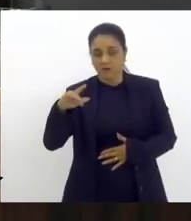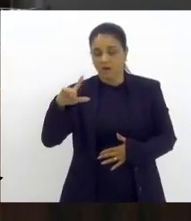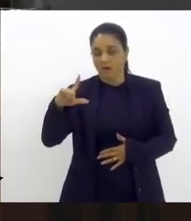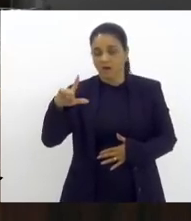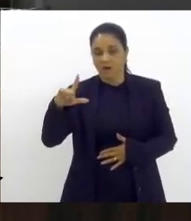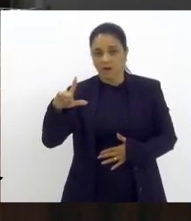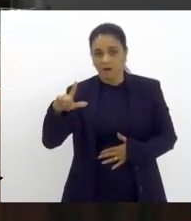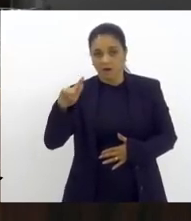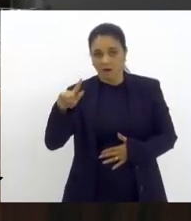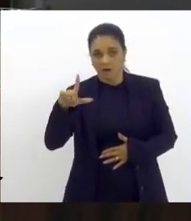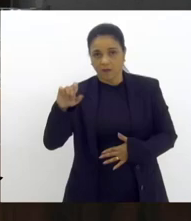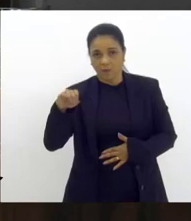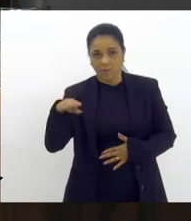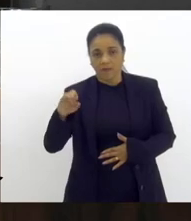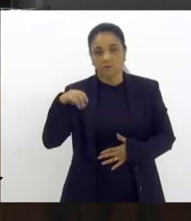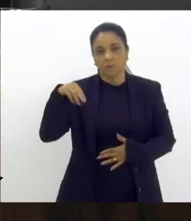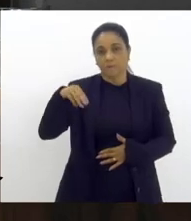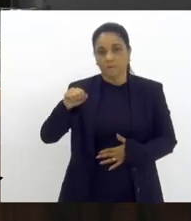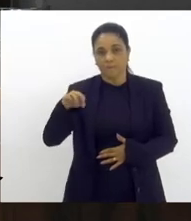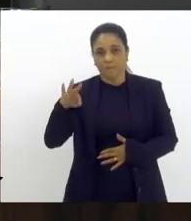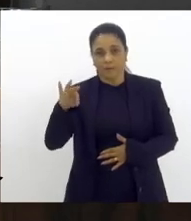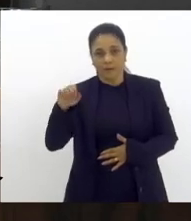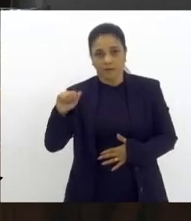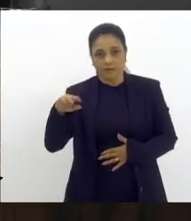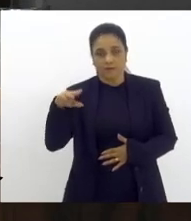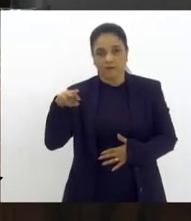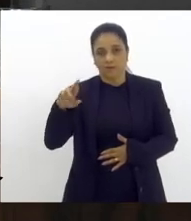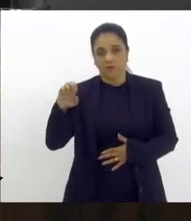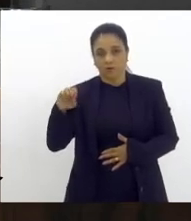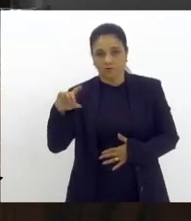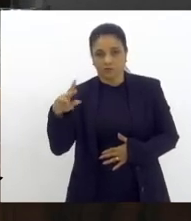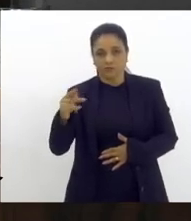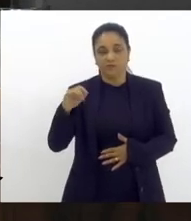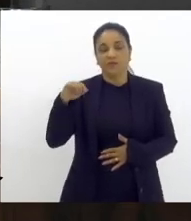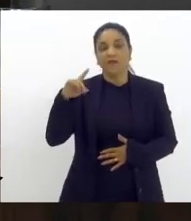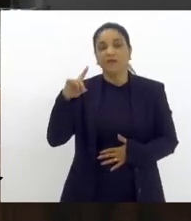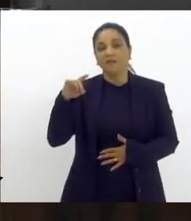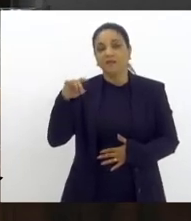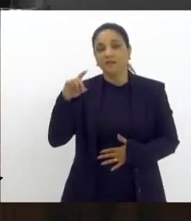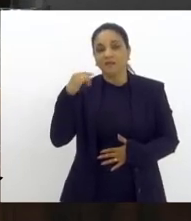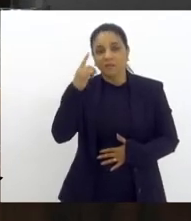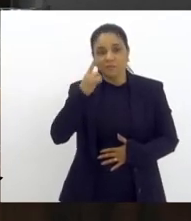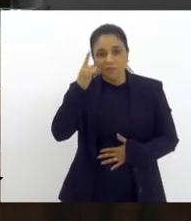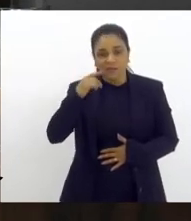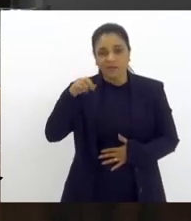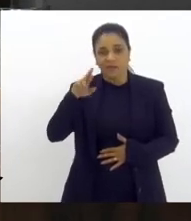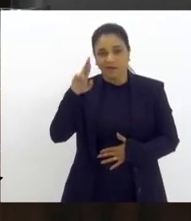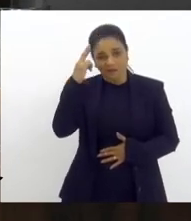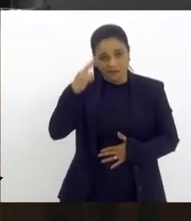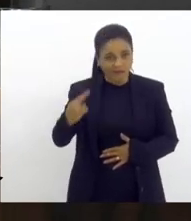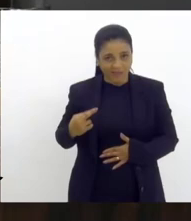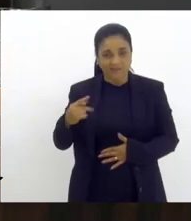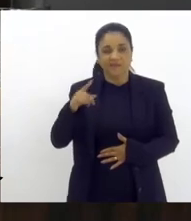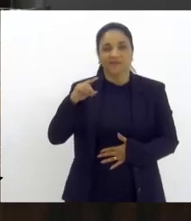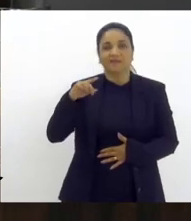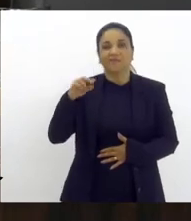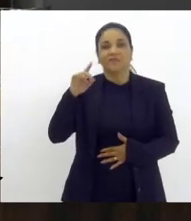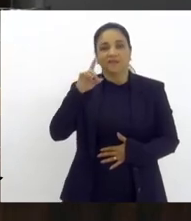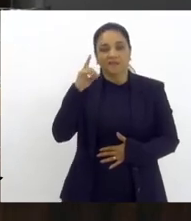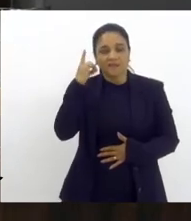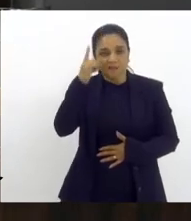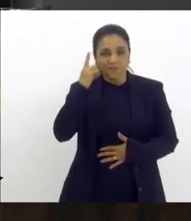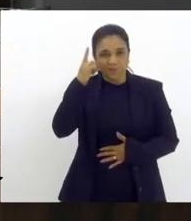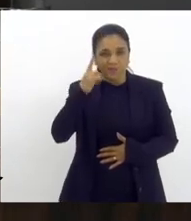Marta Rocha Deputado Muniz Neto Deputado Antônio de Paula Deputado Rafael Nobre deputada Renata Souza deputado